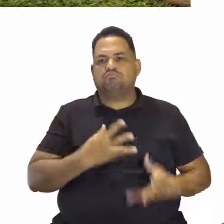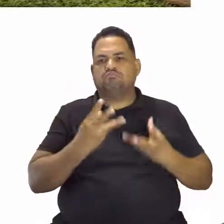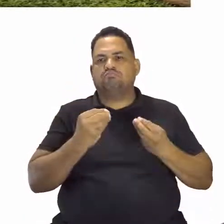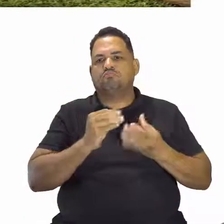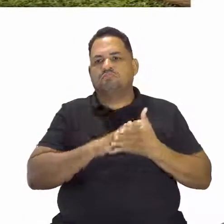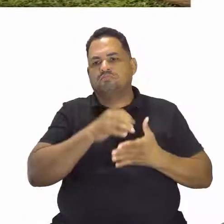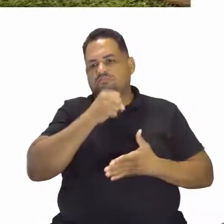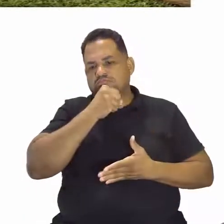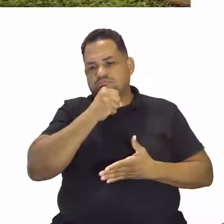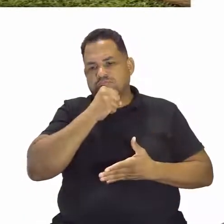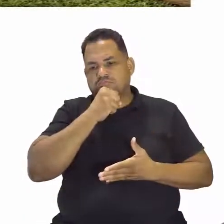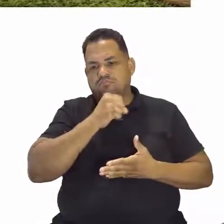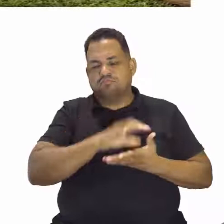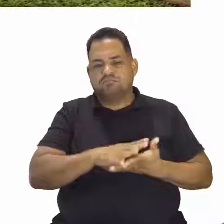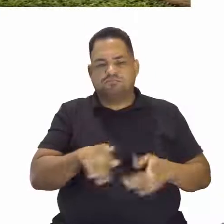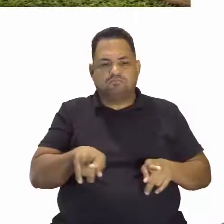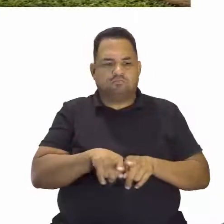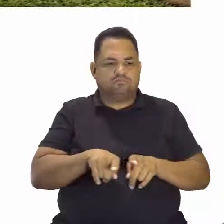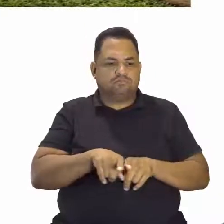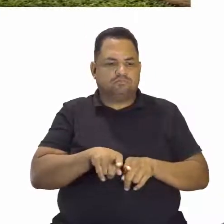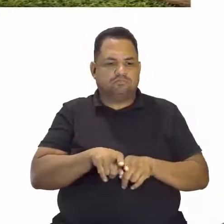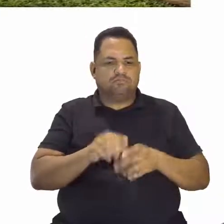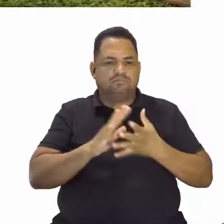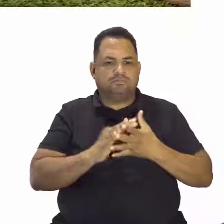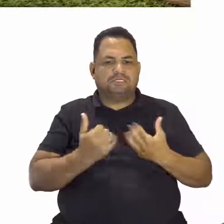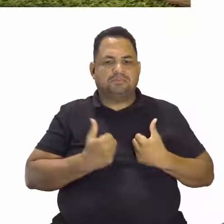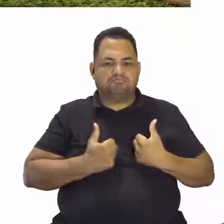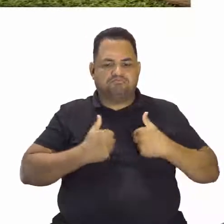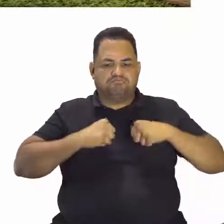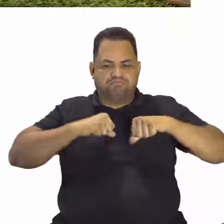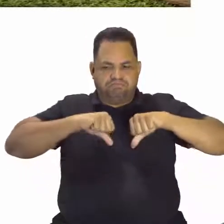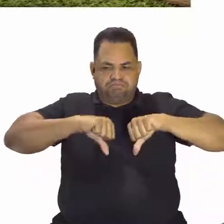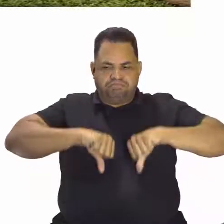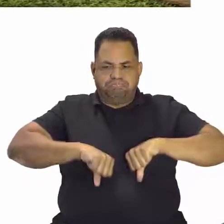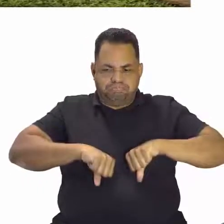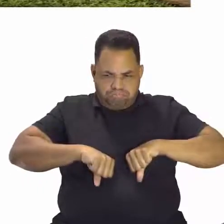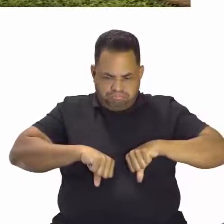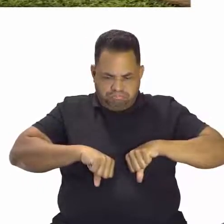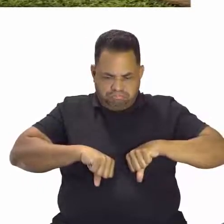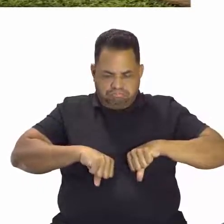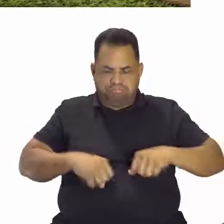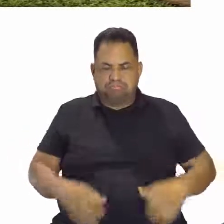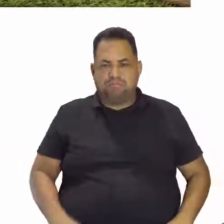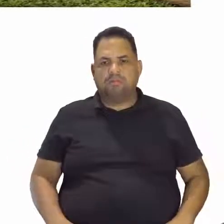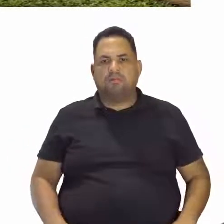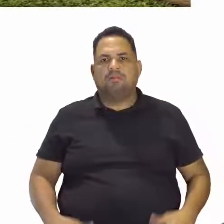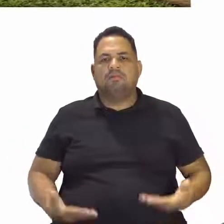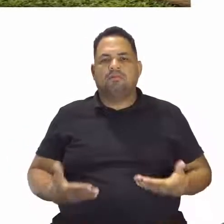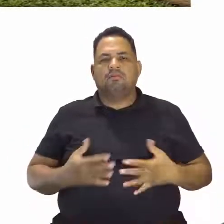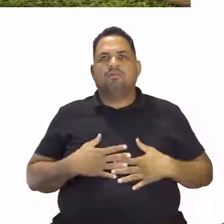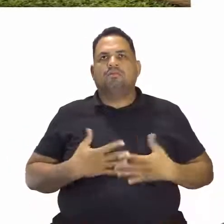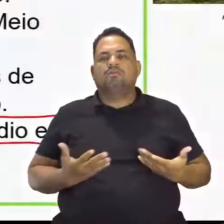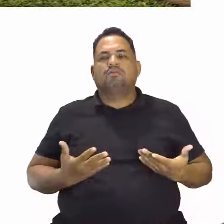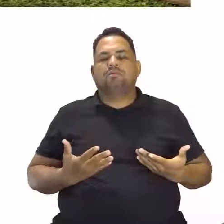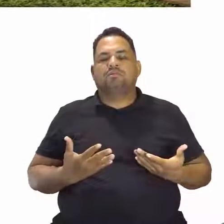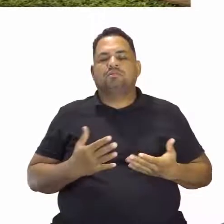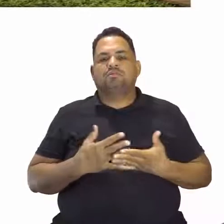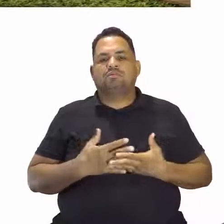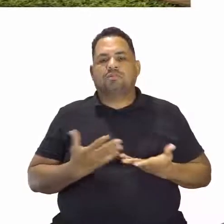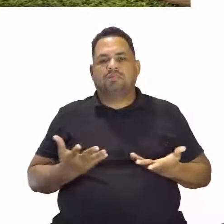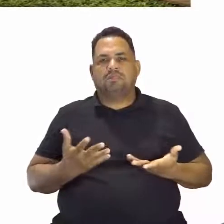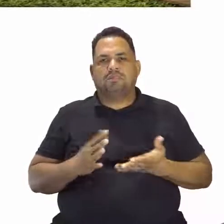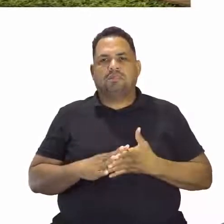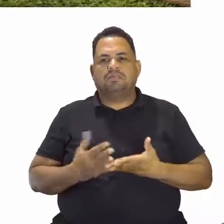né? Caíram na depressão. Imagina, chegar para você viveu uma vida, você criou seus filhos, você criou